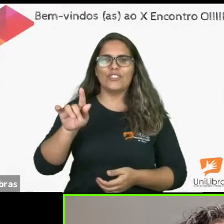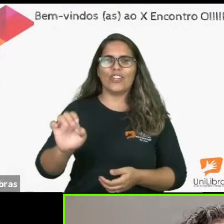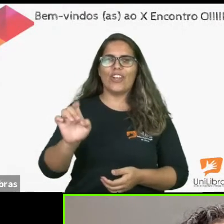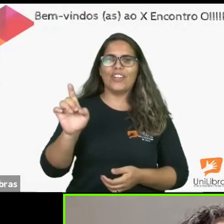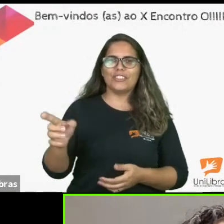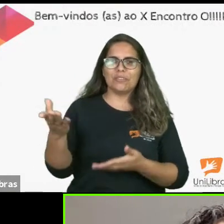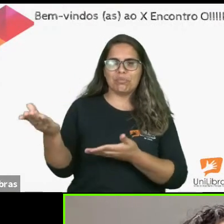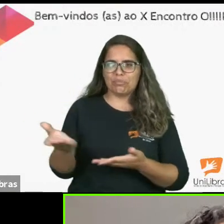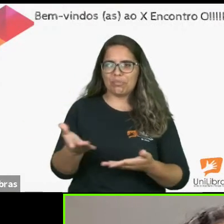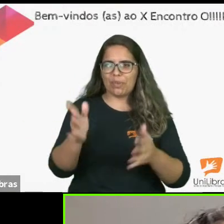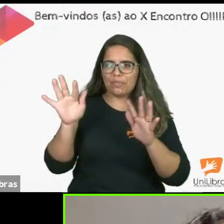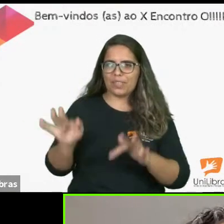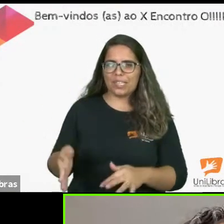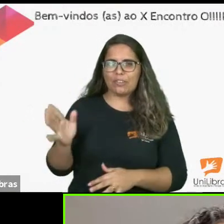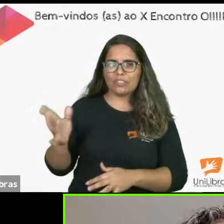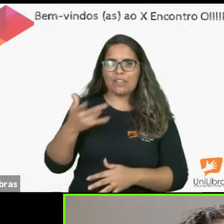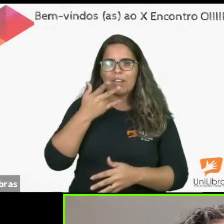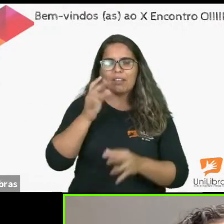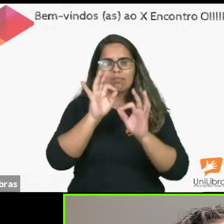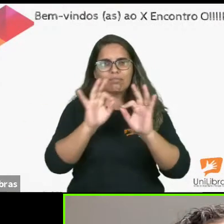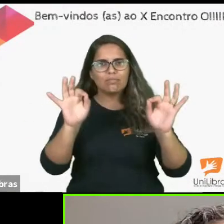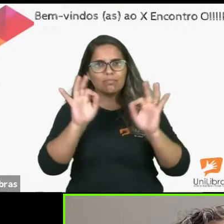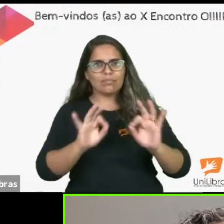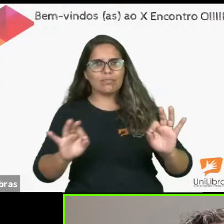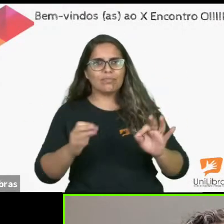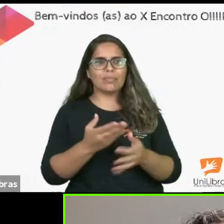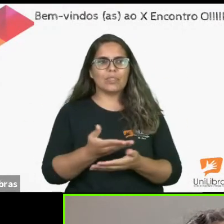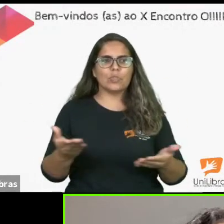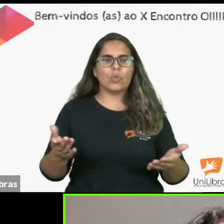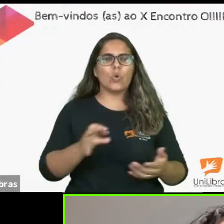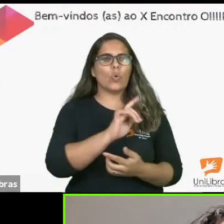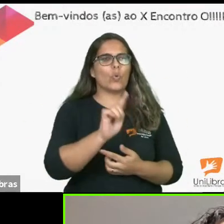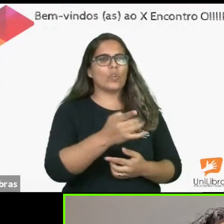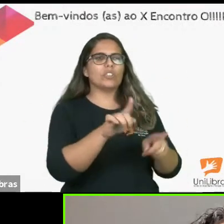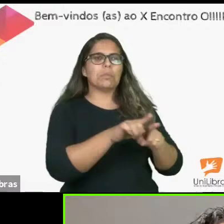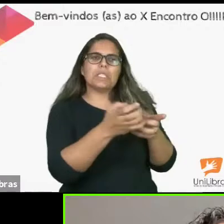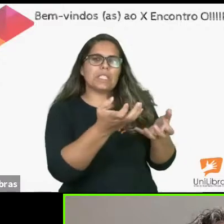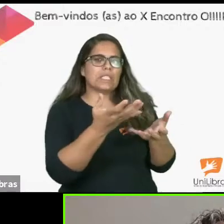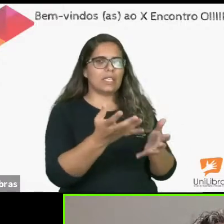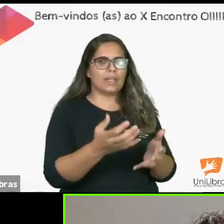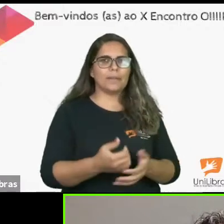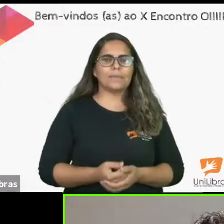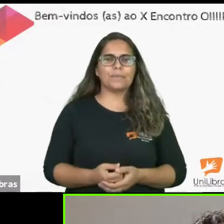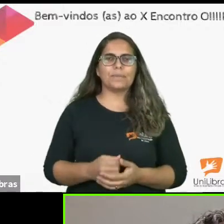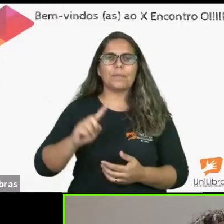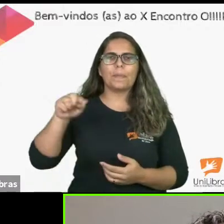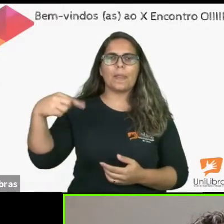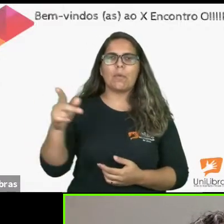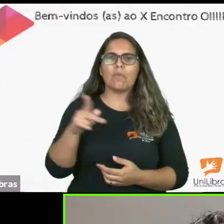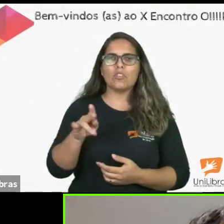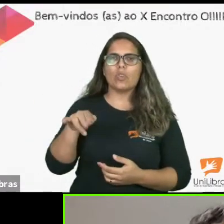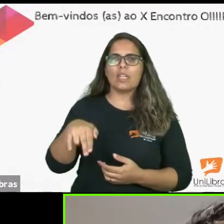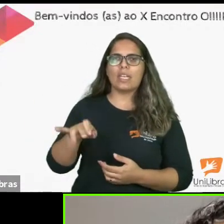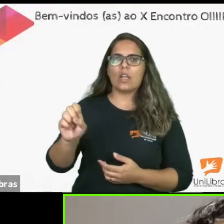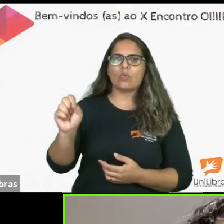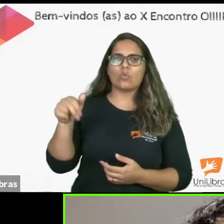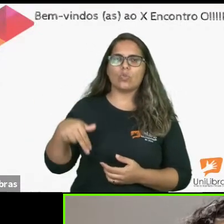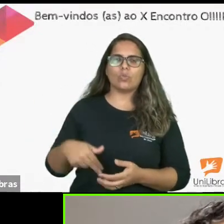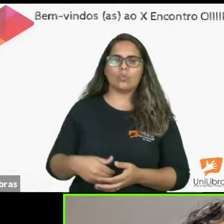palavras finais e comentários aos comentários do professor Luiz Andrade, se desejar, e depois ao professor Nelson Weiss.